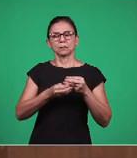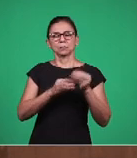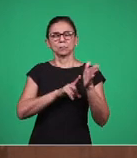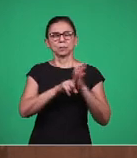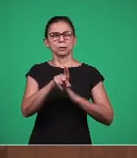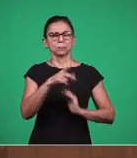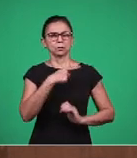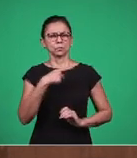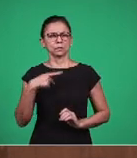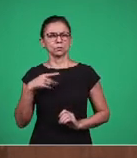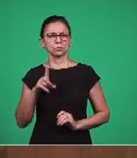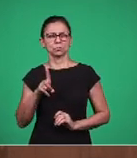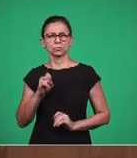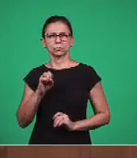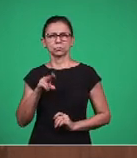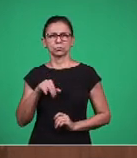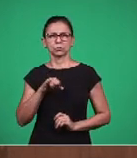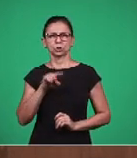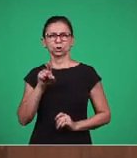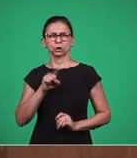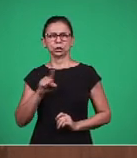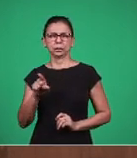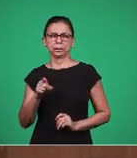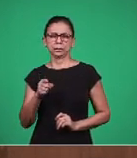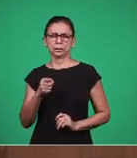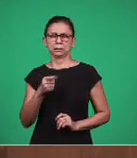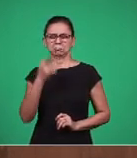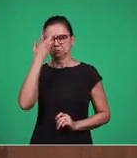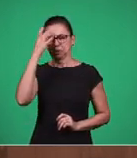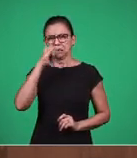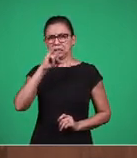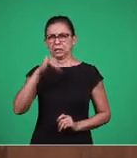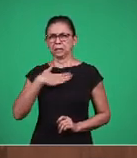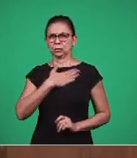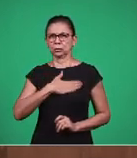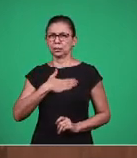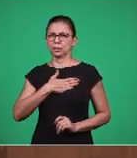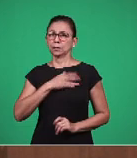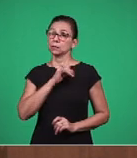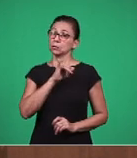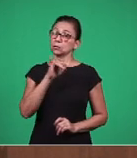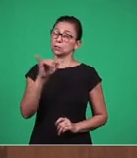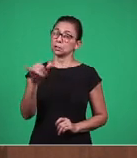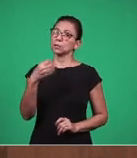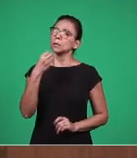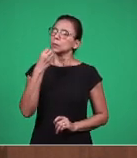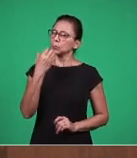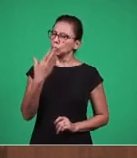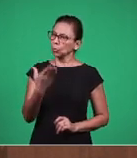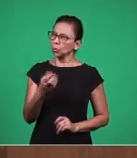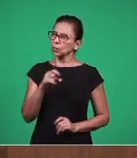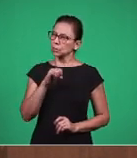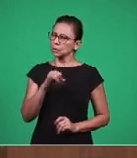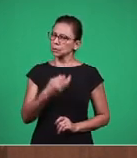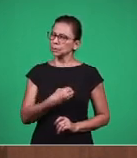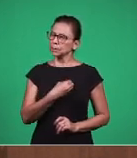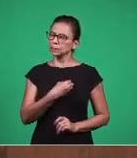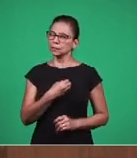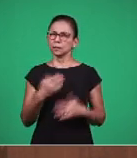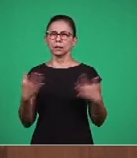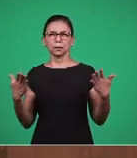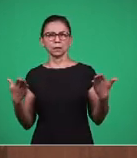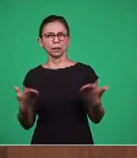comunhão, sobre corpo. Eu não sei o que ele gostaria de dizer, que seria muito bom se ele quer dizer alguma coisa agora, ou